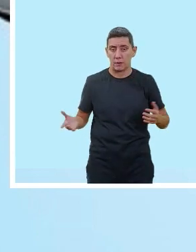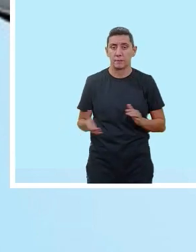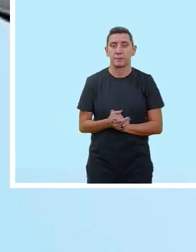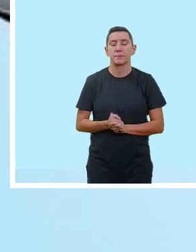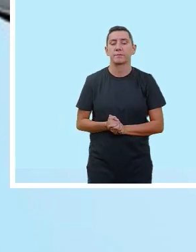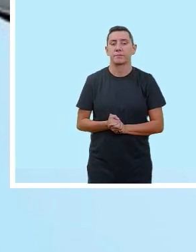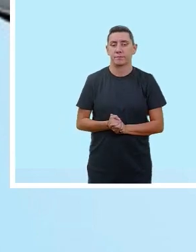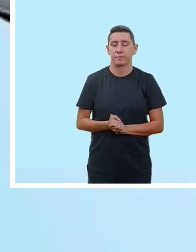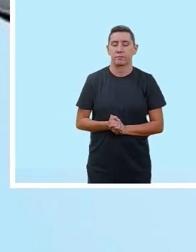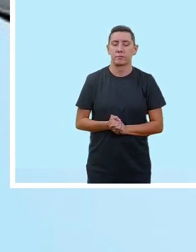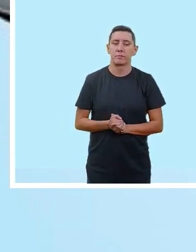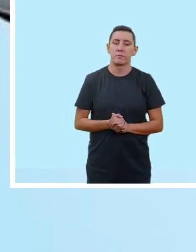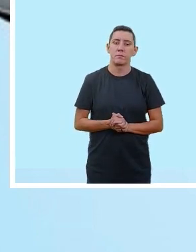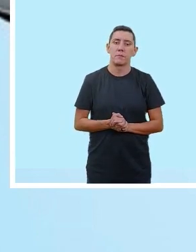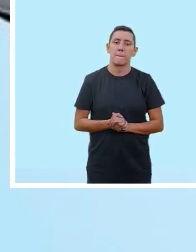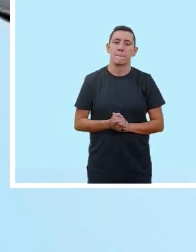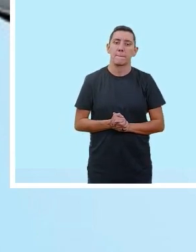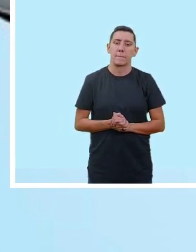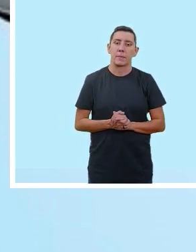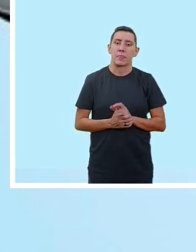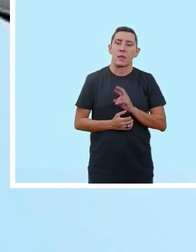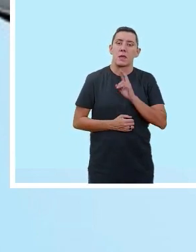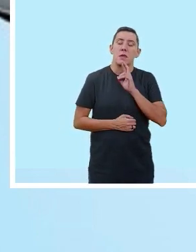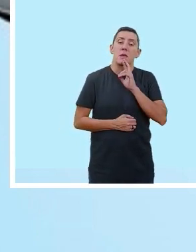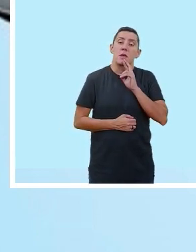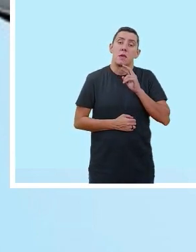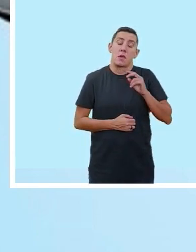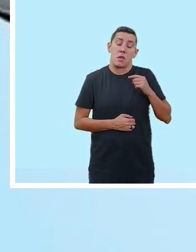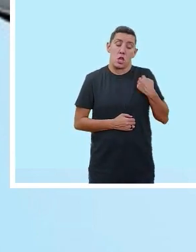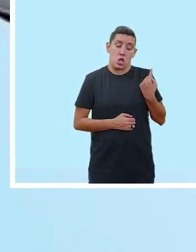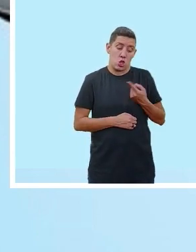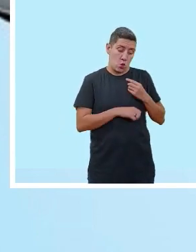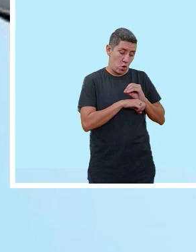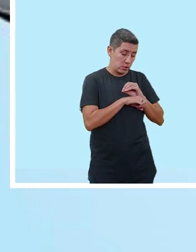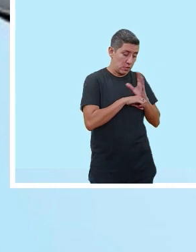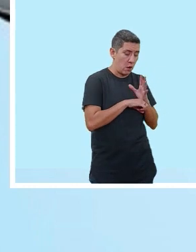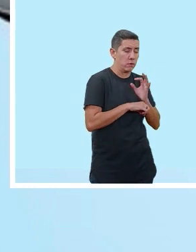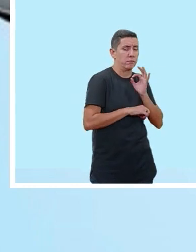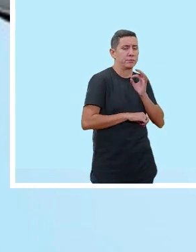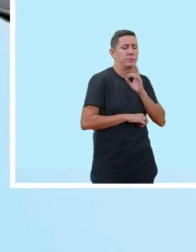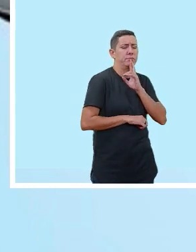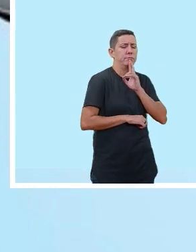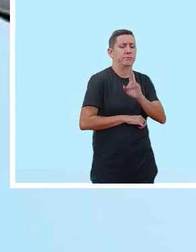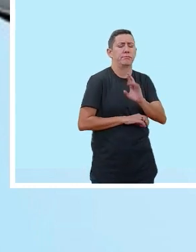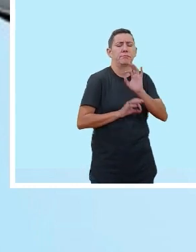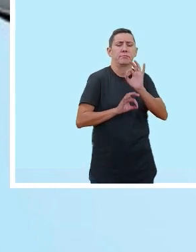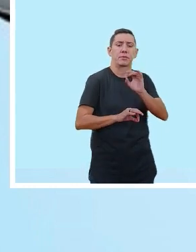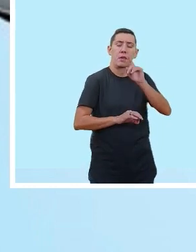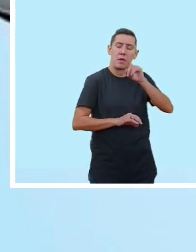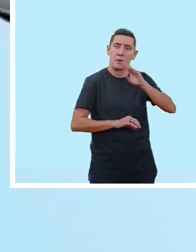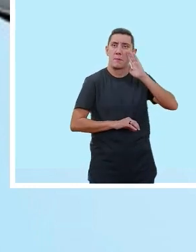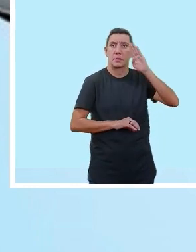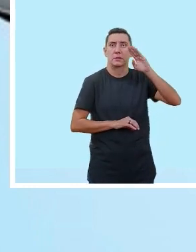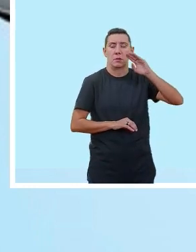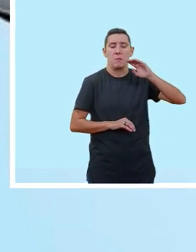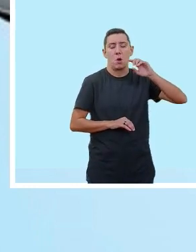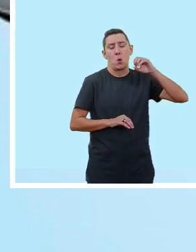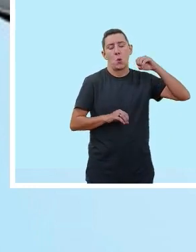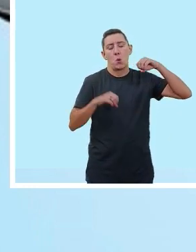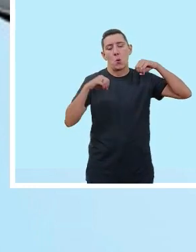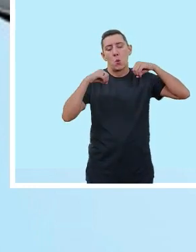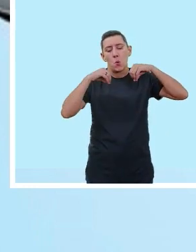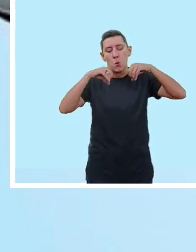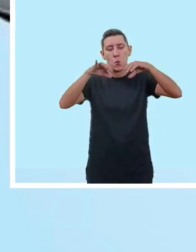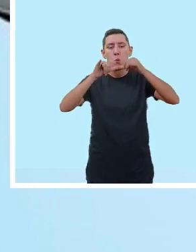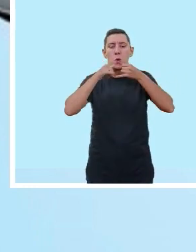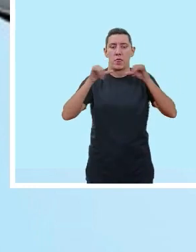nossa resposta para isso realmente é a energia solar, né? Nós temos uma série de projetos desenvolvidos em